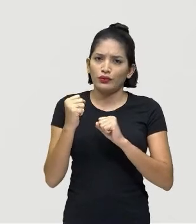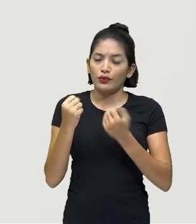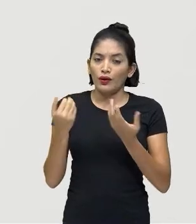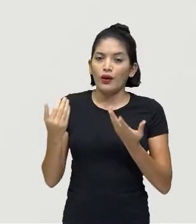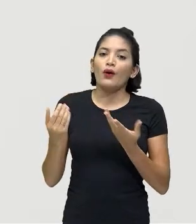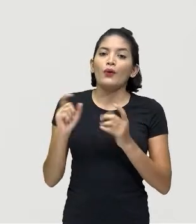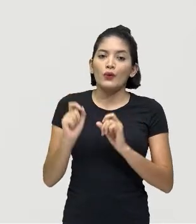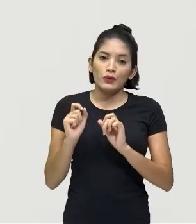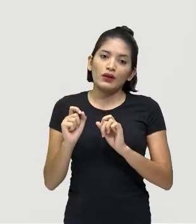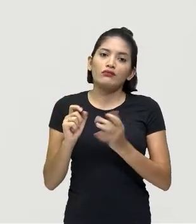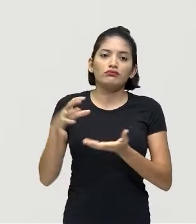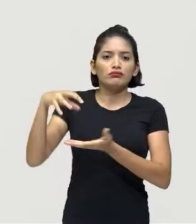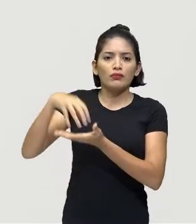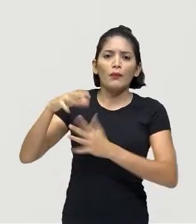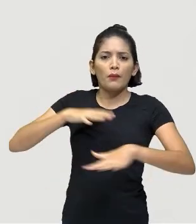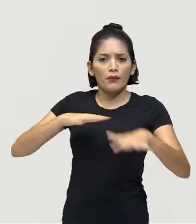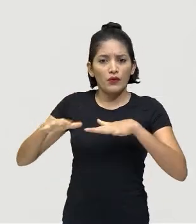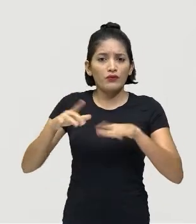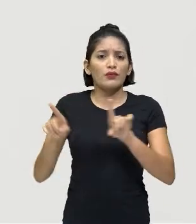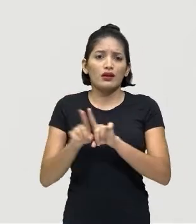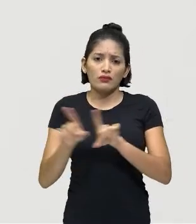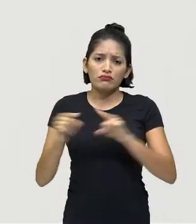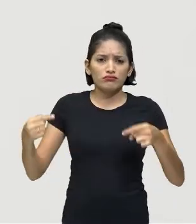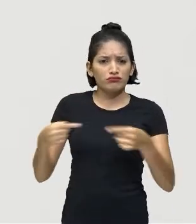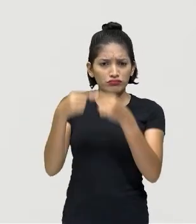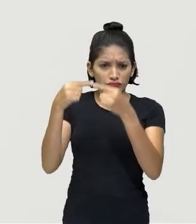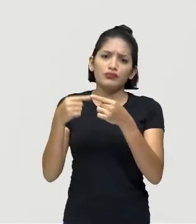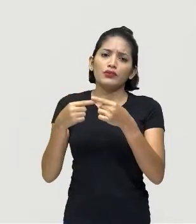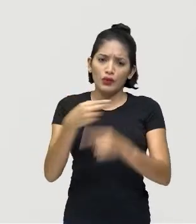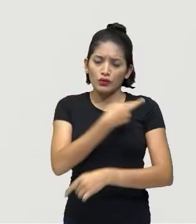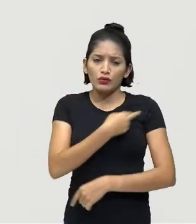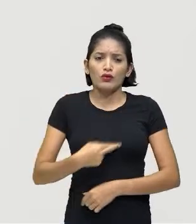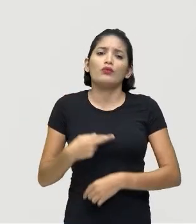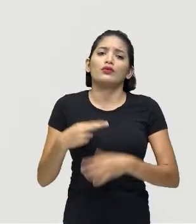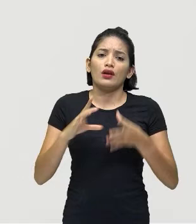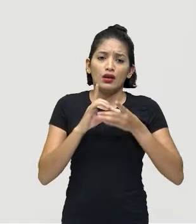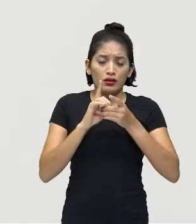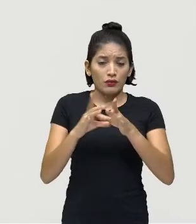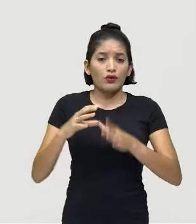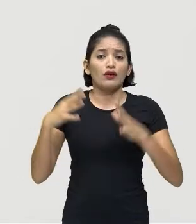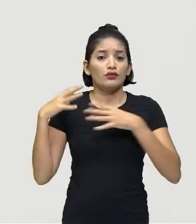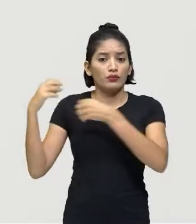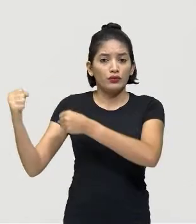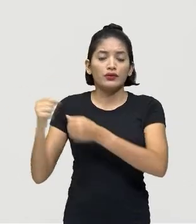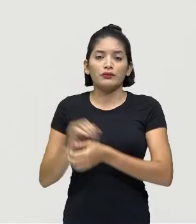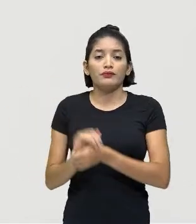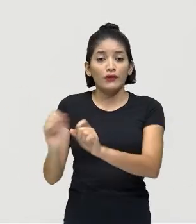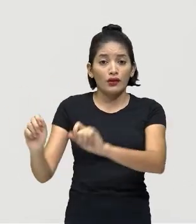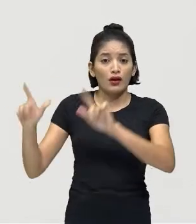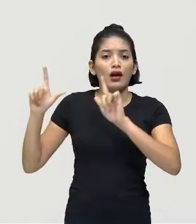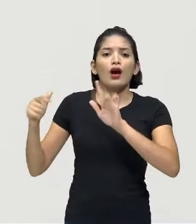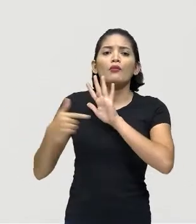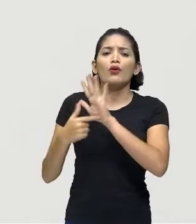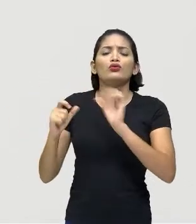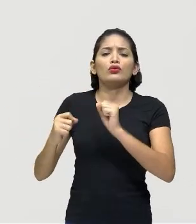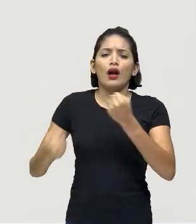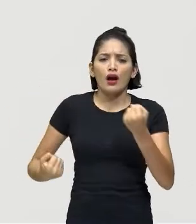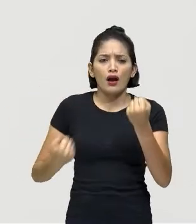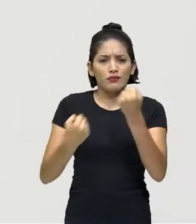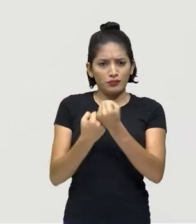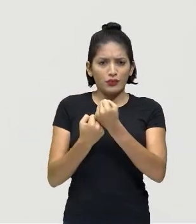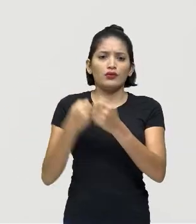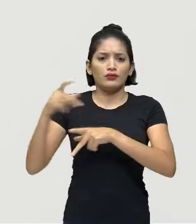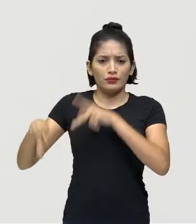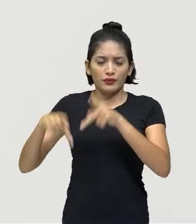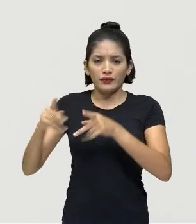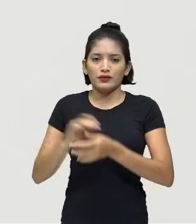palco do movimento bolchevique que culminou na ascensão de um regime democrático ao poder. O quadro retrata o amplo apoio popular. Então, aqui eu já